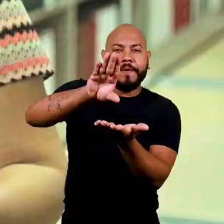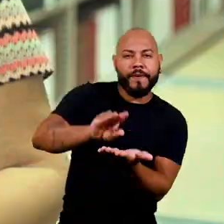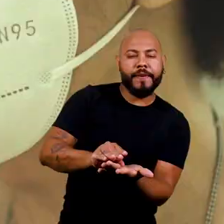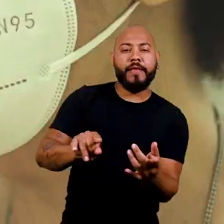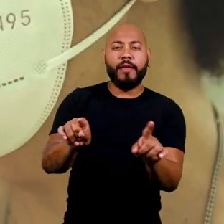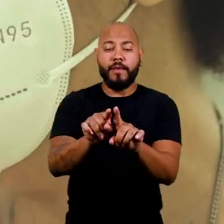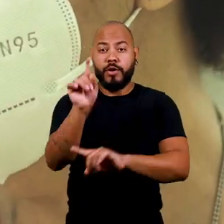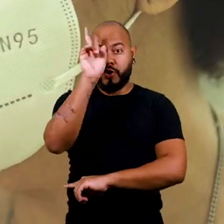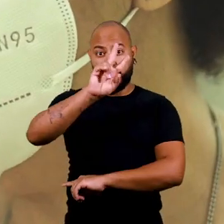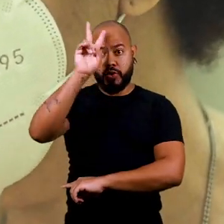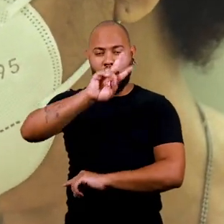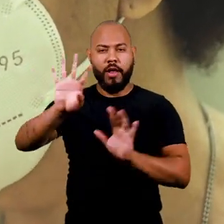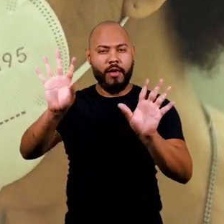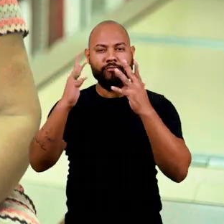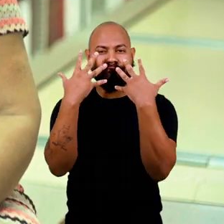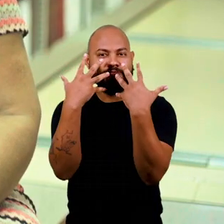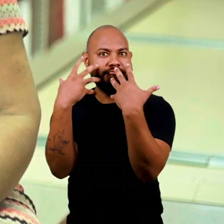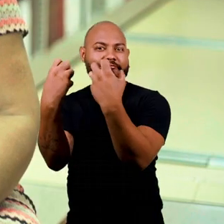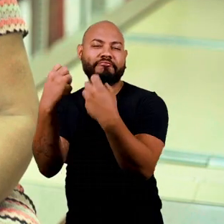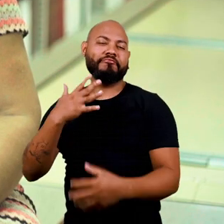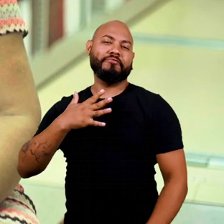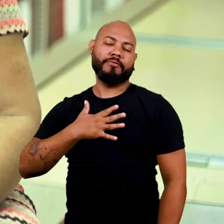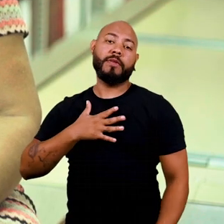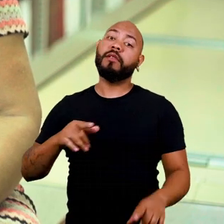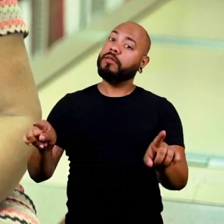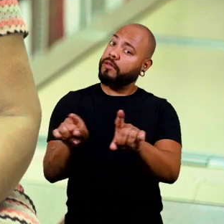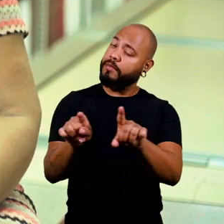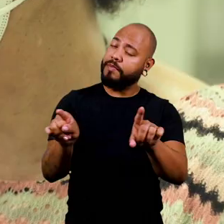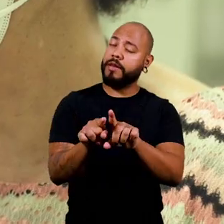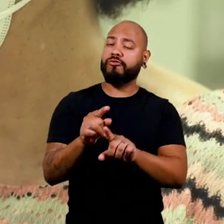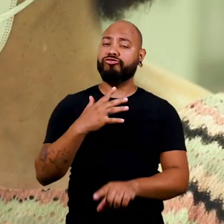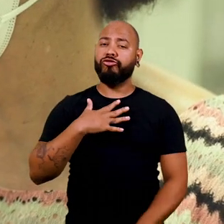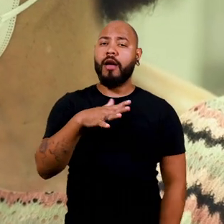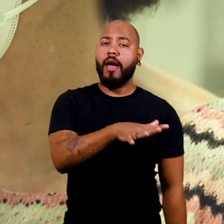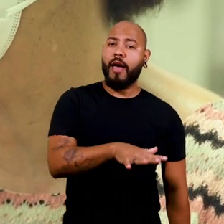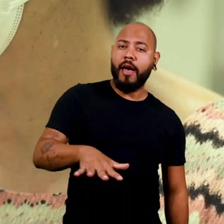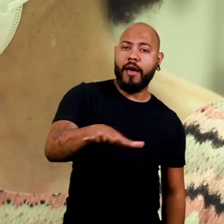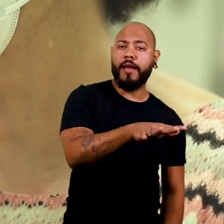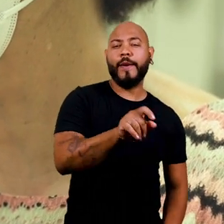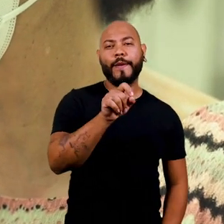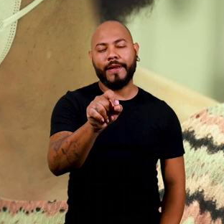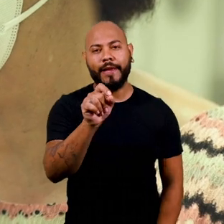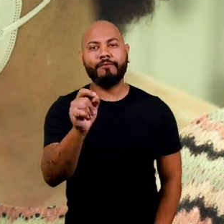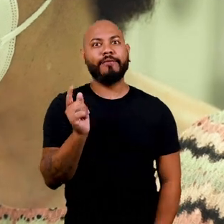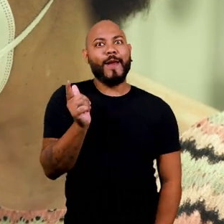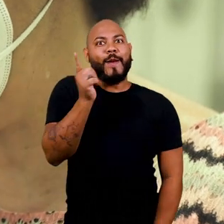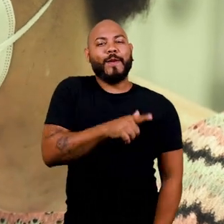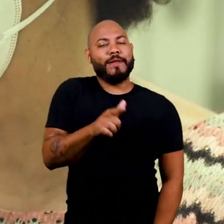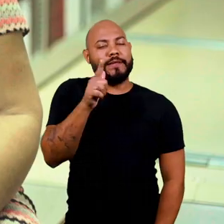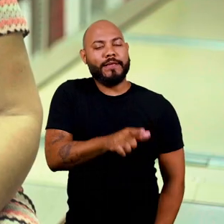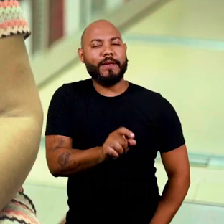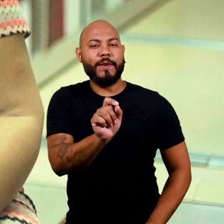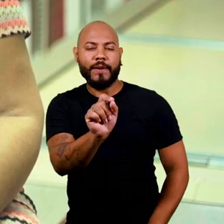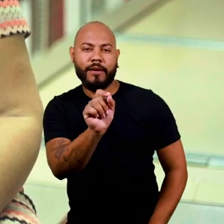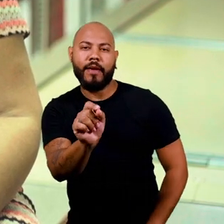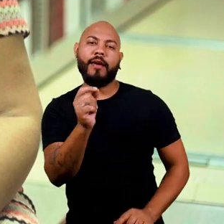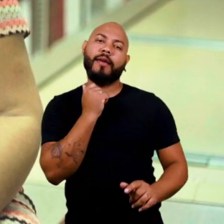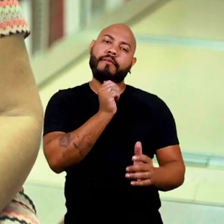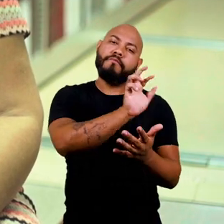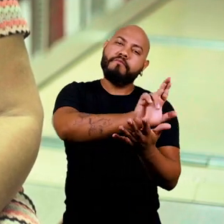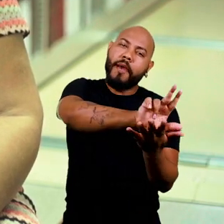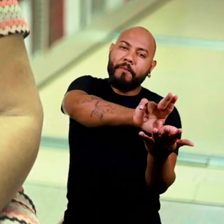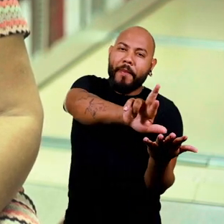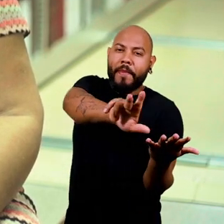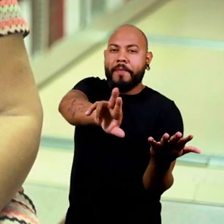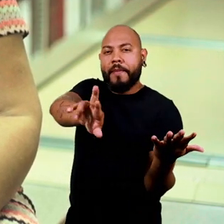essa história sempre me encantou. Também eu considero que é uma área em que eu consigo trazer